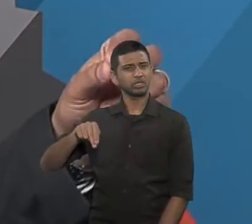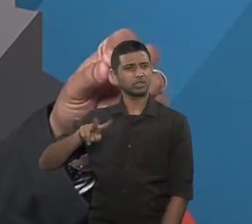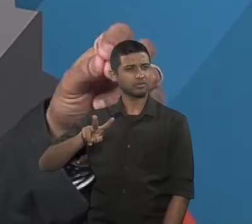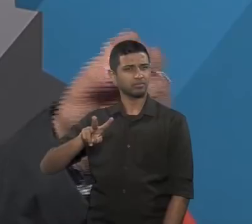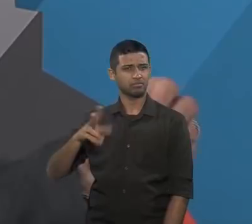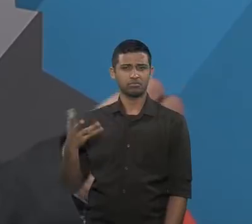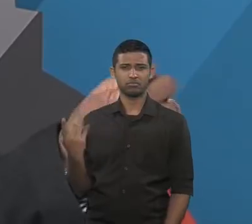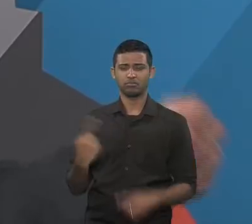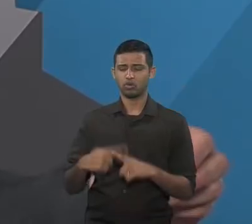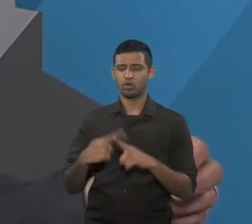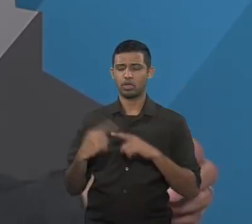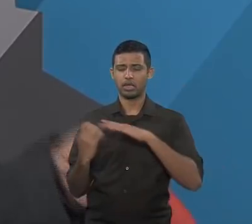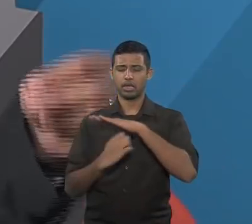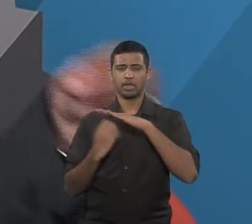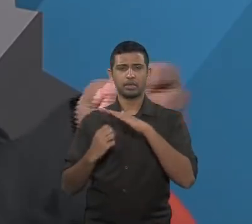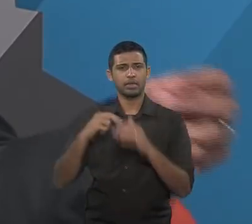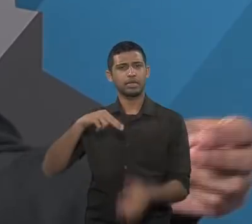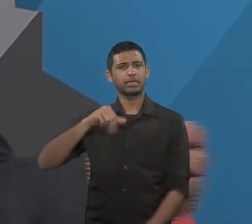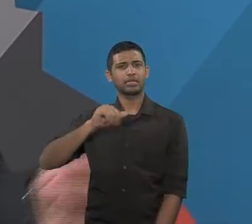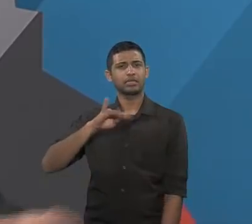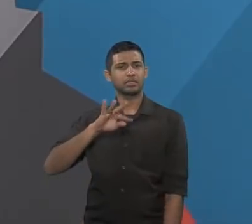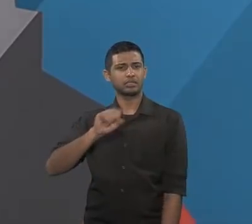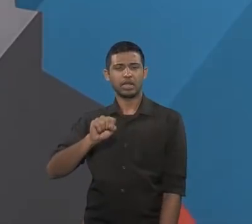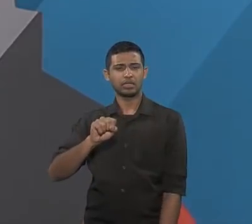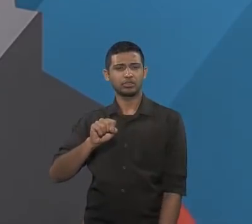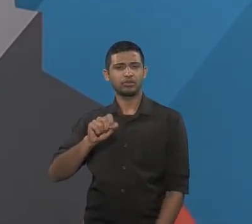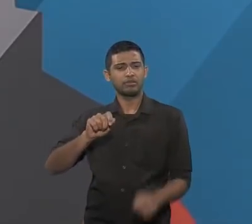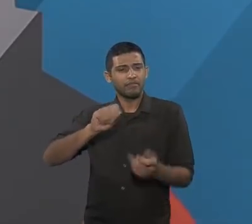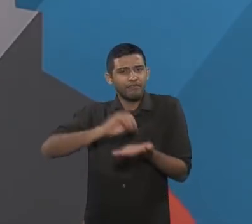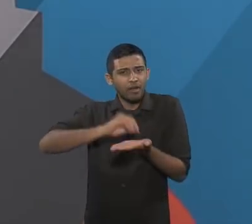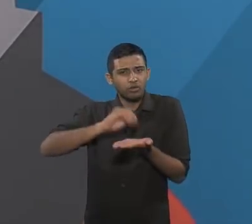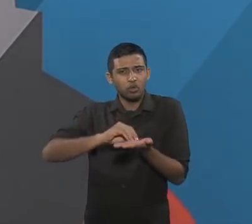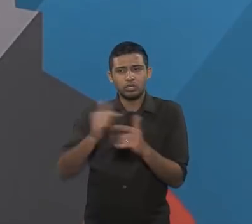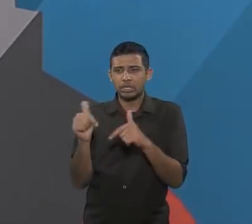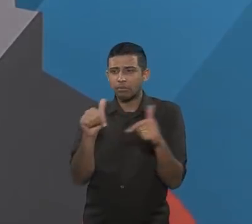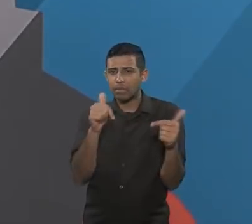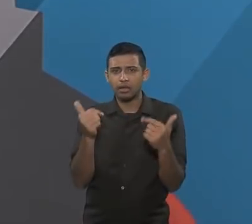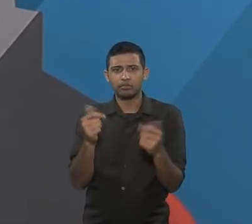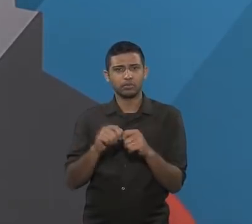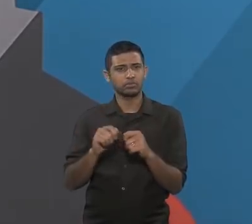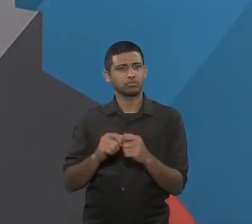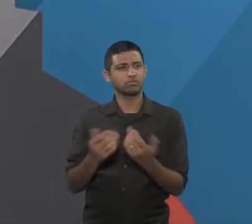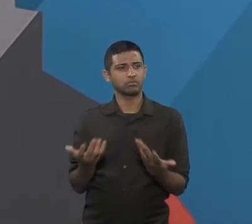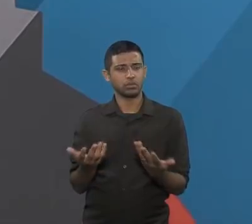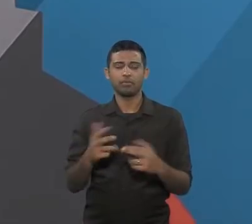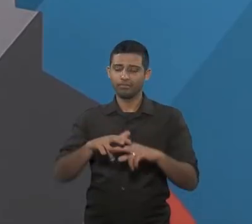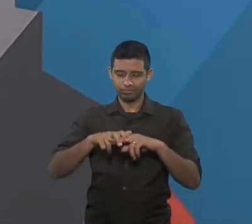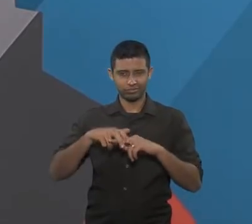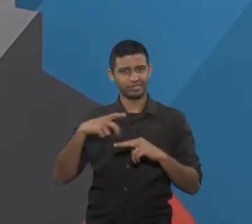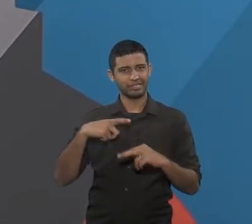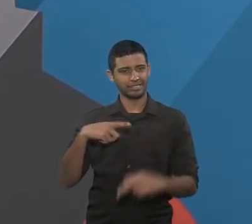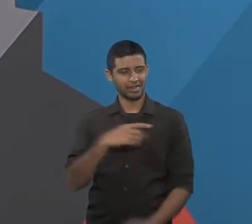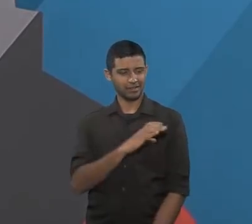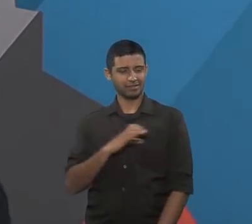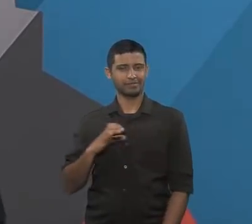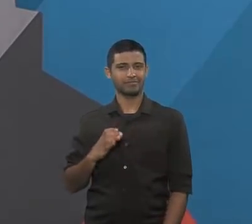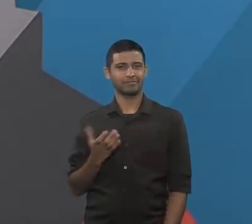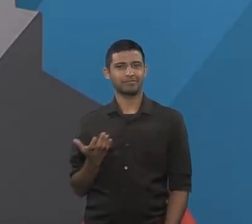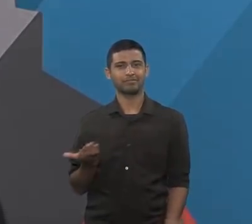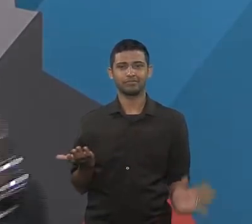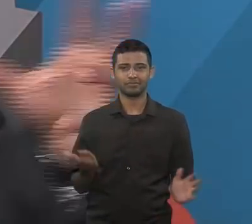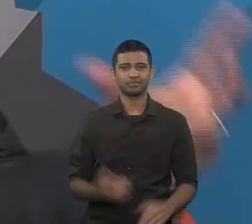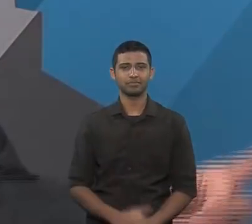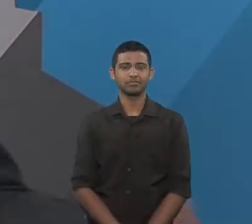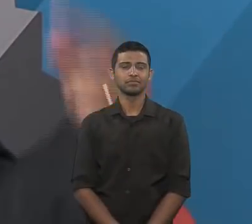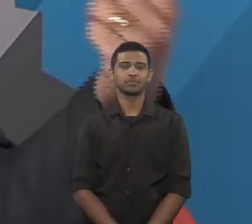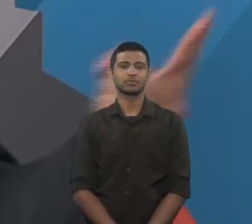porque a Naturgy não fez a implantação da rede? É por isso que a CPI existe. Será que não